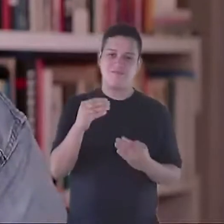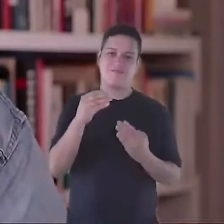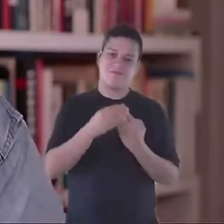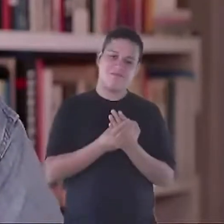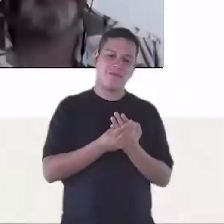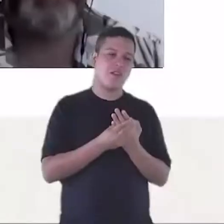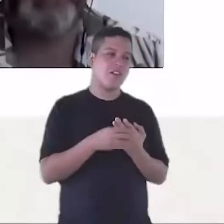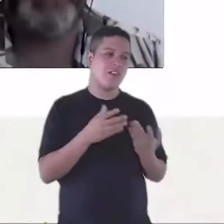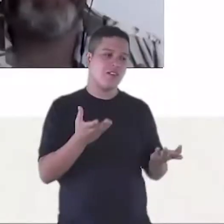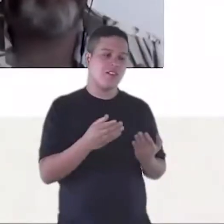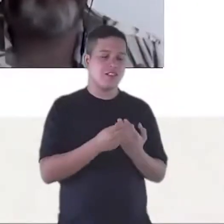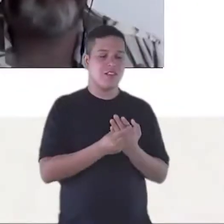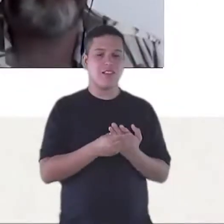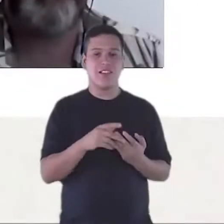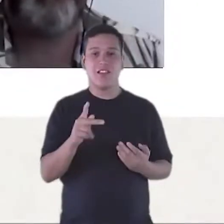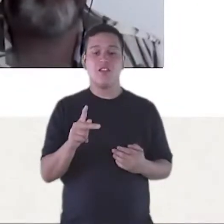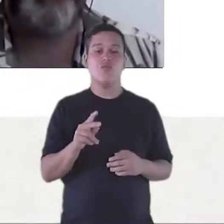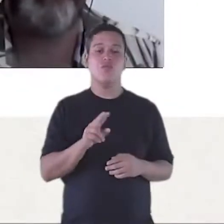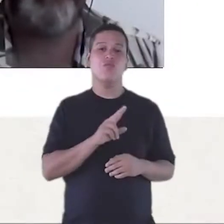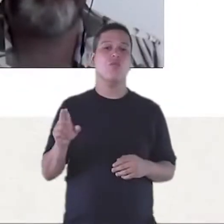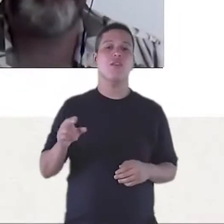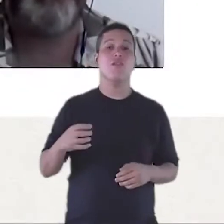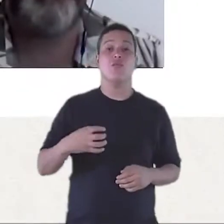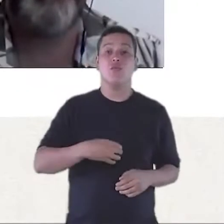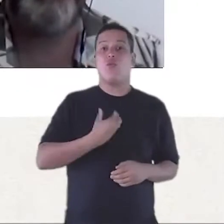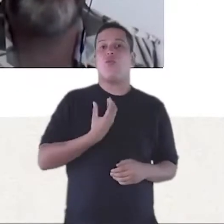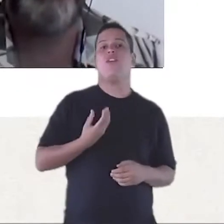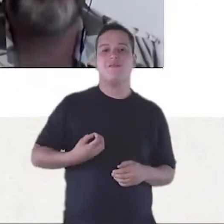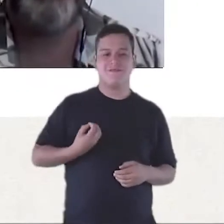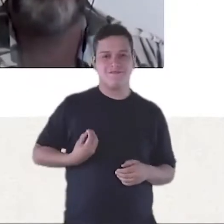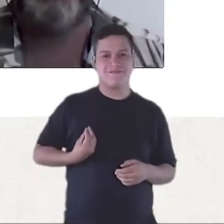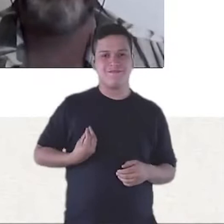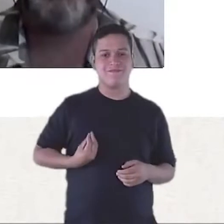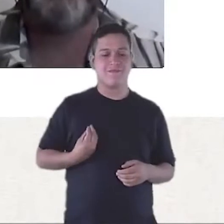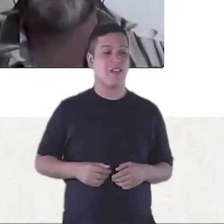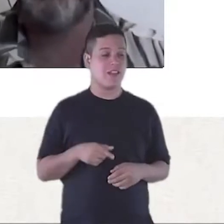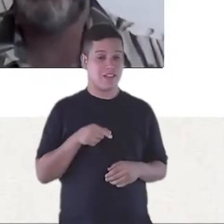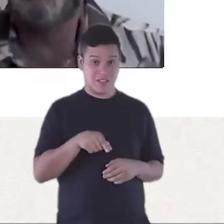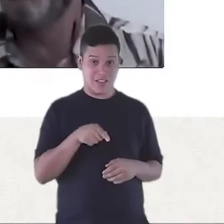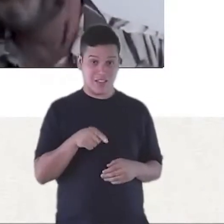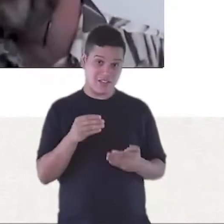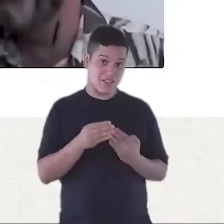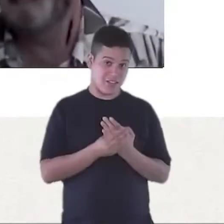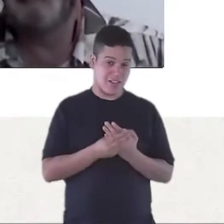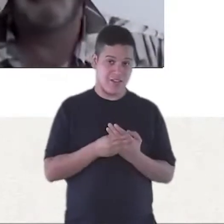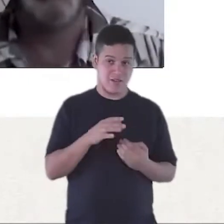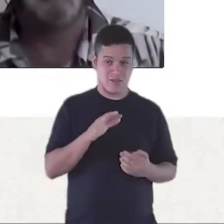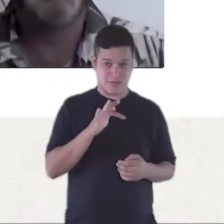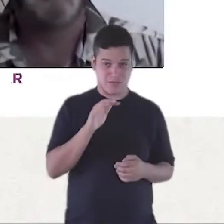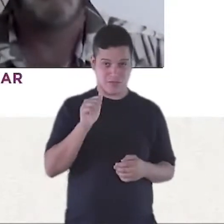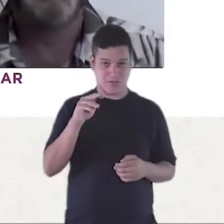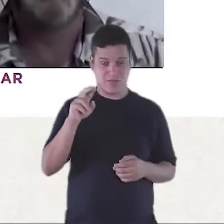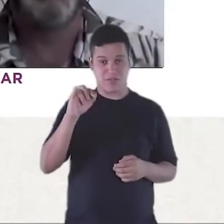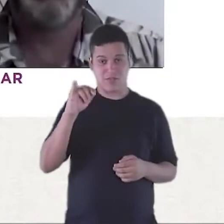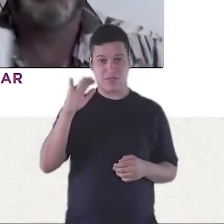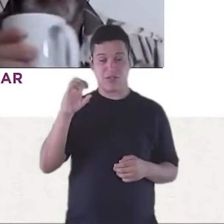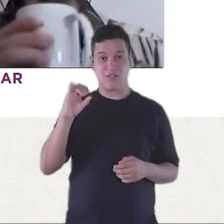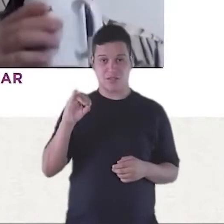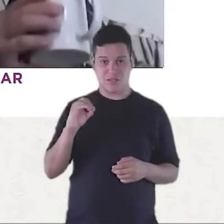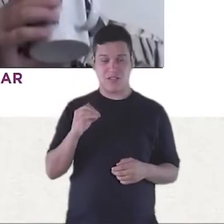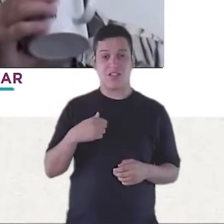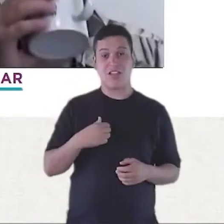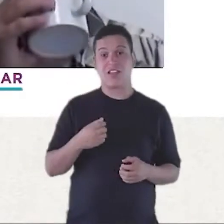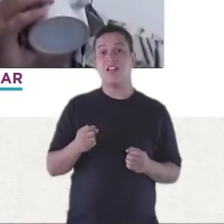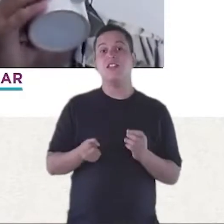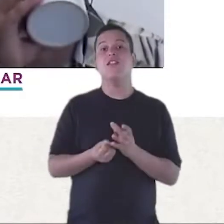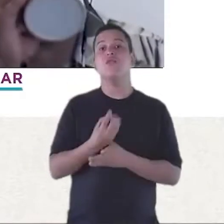Viver. Afonso mostra o livro de Fabrício Carpinejar. Inventou uma nova forma de